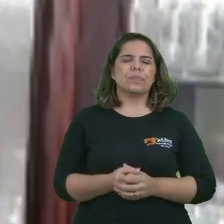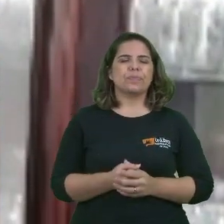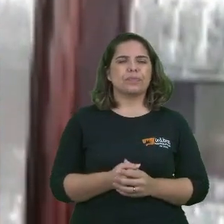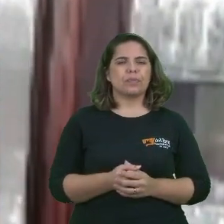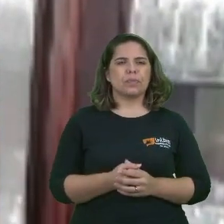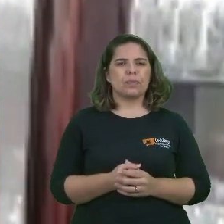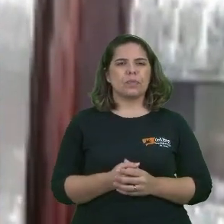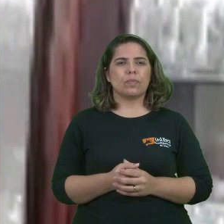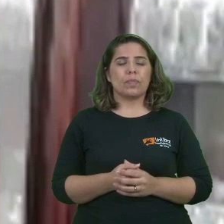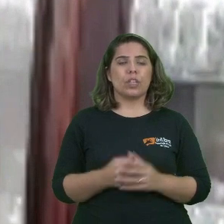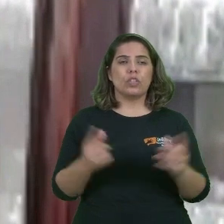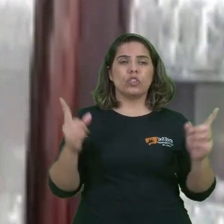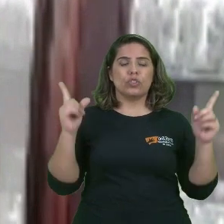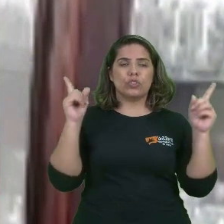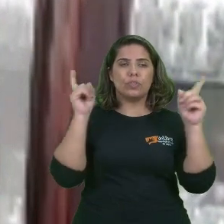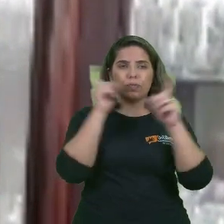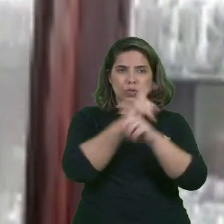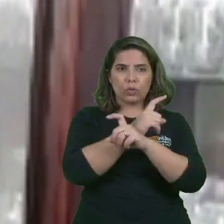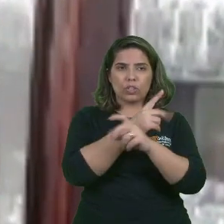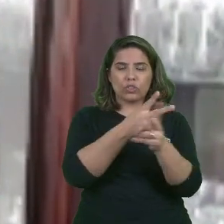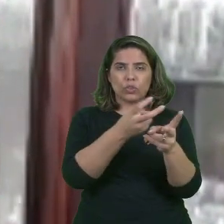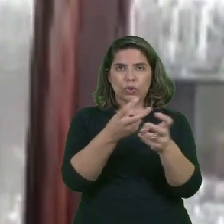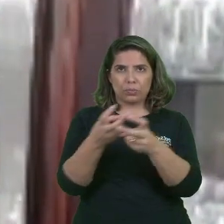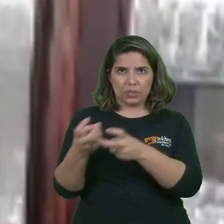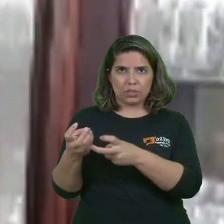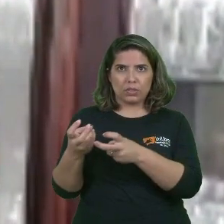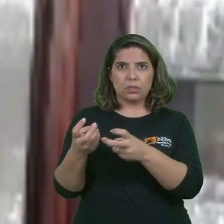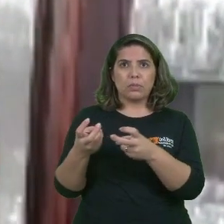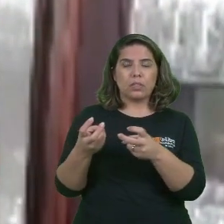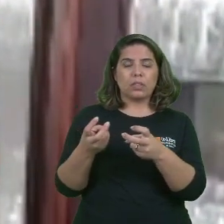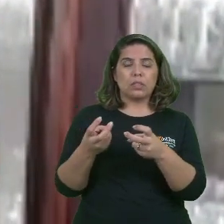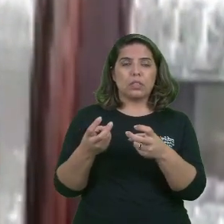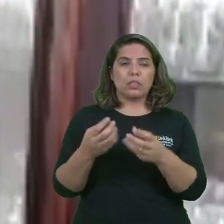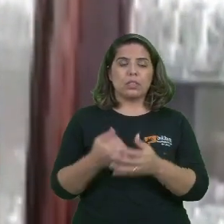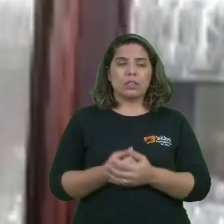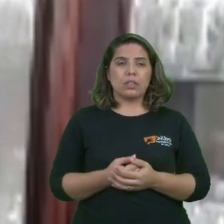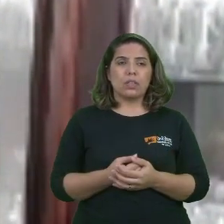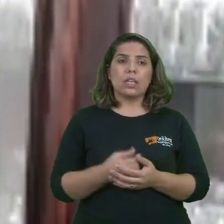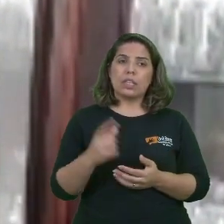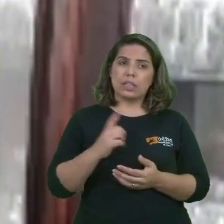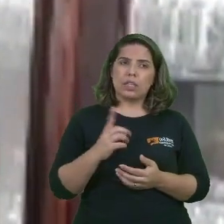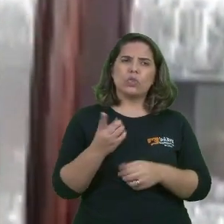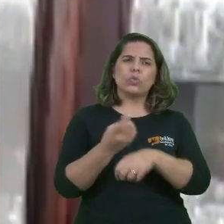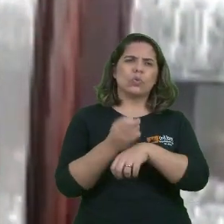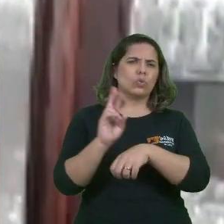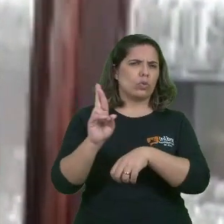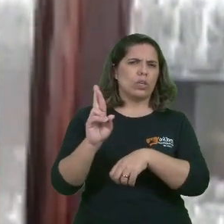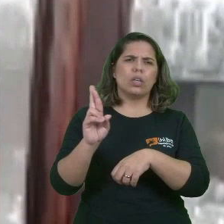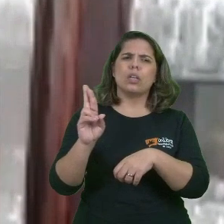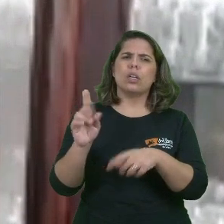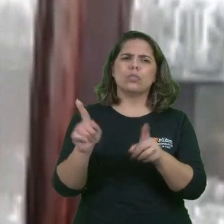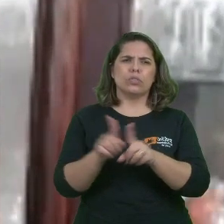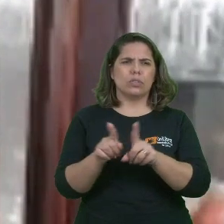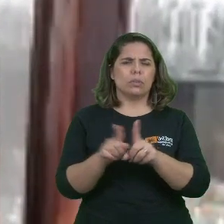a dificuldade que eu tenho doutorado